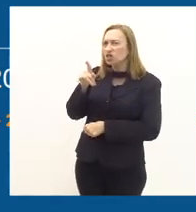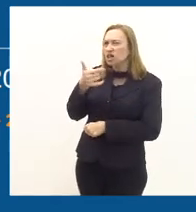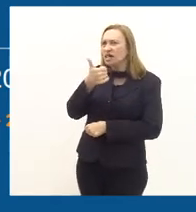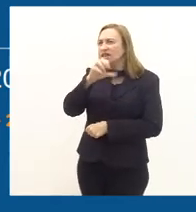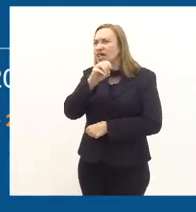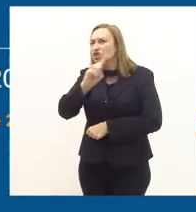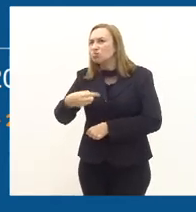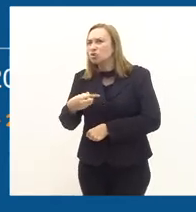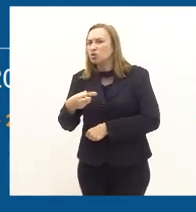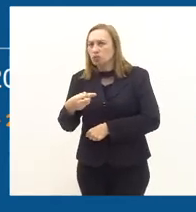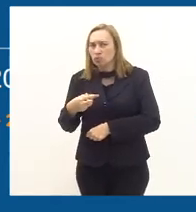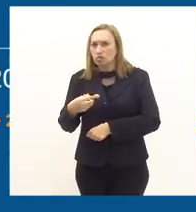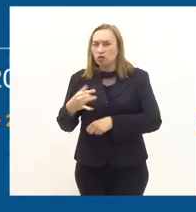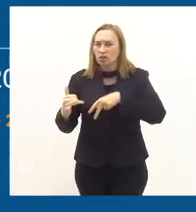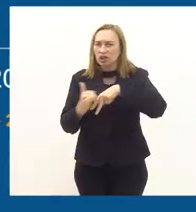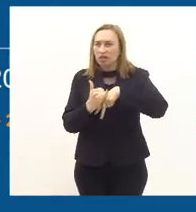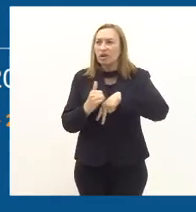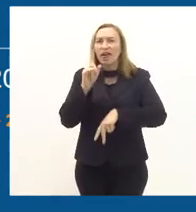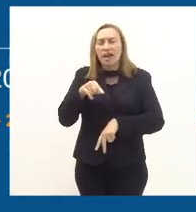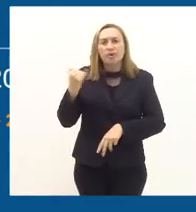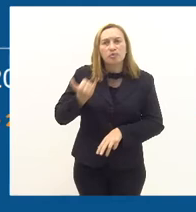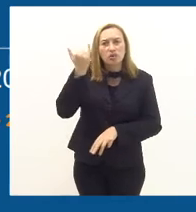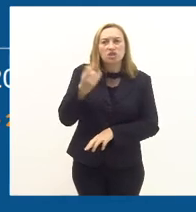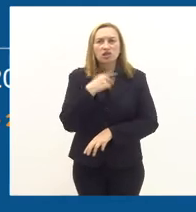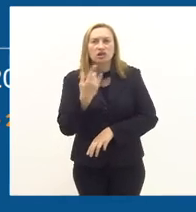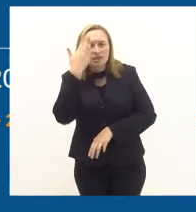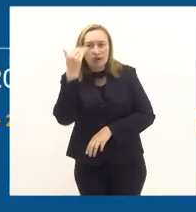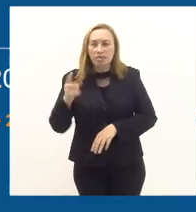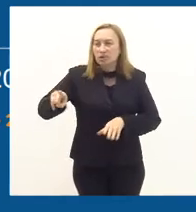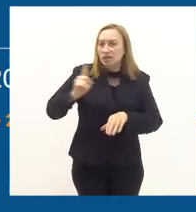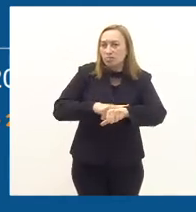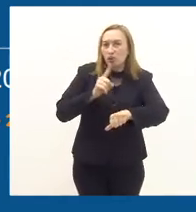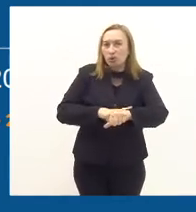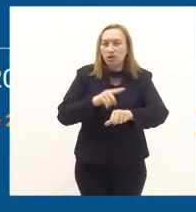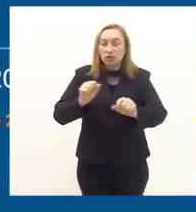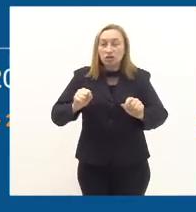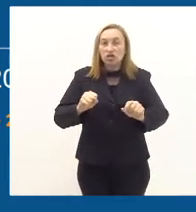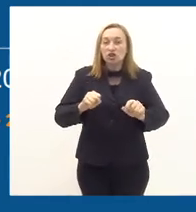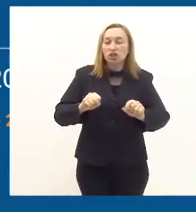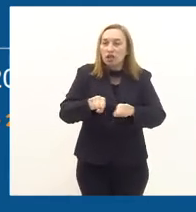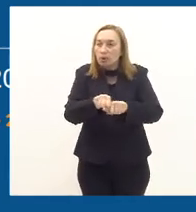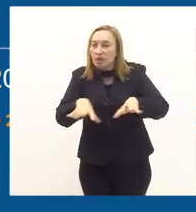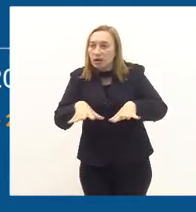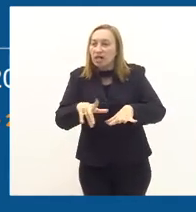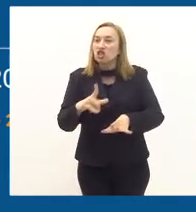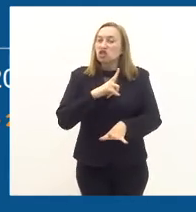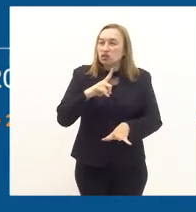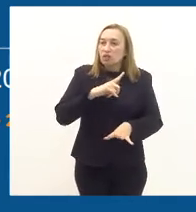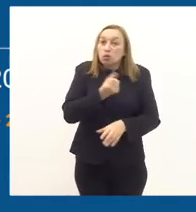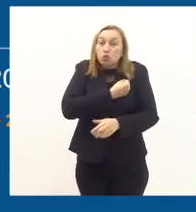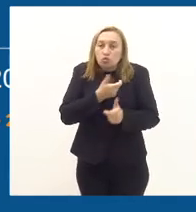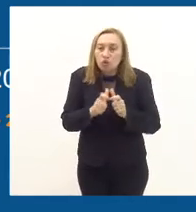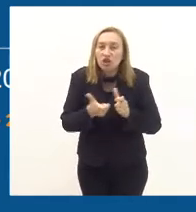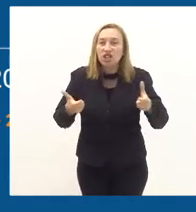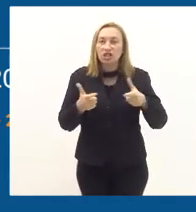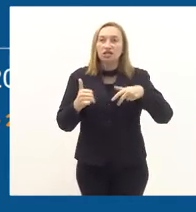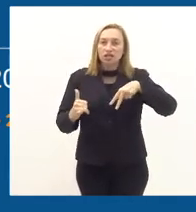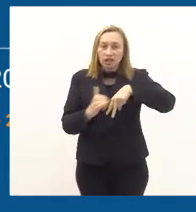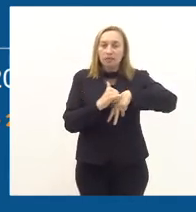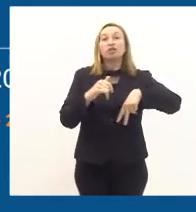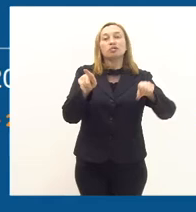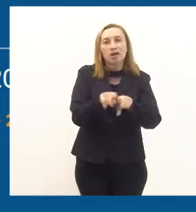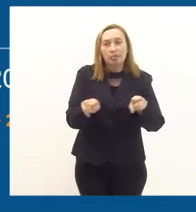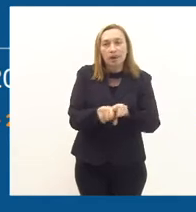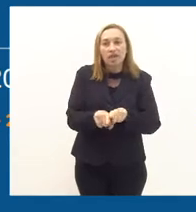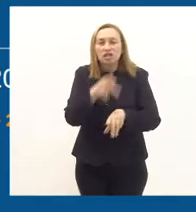mil atendimentos. Então, é importante que a gente saiba que, nesse momento pandêmico, né, tivemos um grande número de atendimento também,